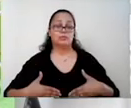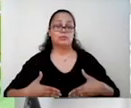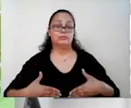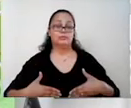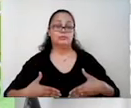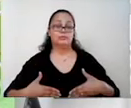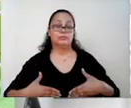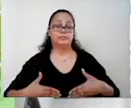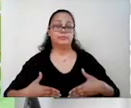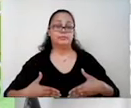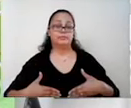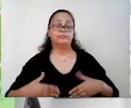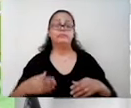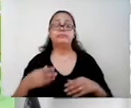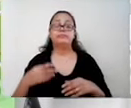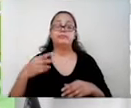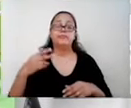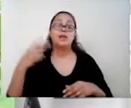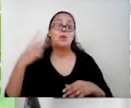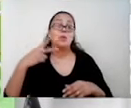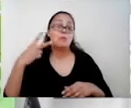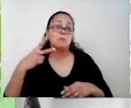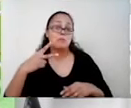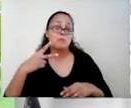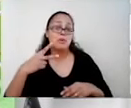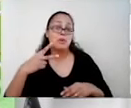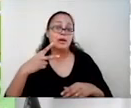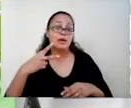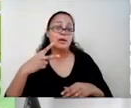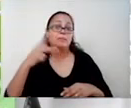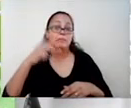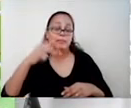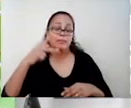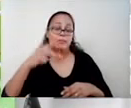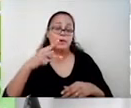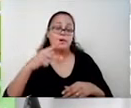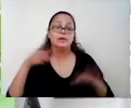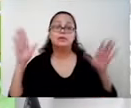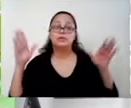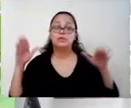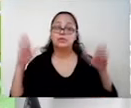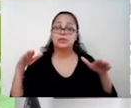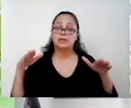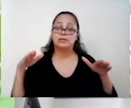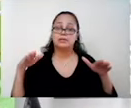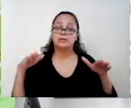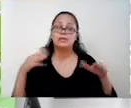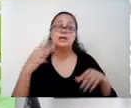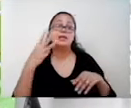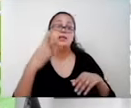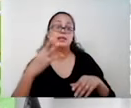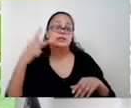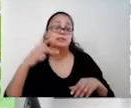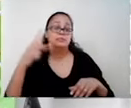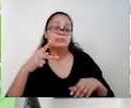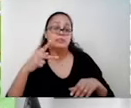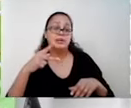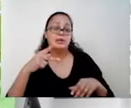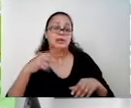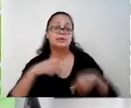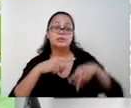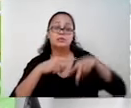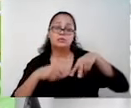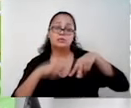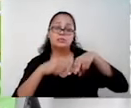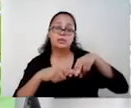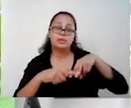de asas, um par de antenas, três pares de pernas e tem um aparelho bucal, uma língua sugadora